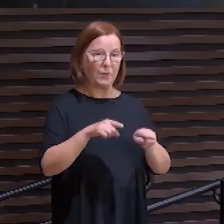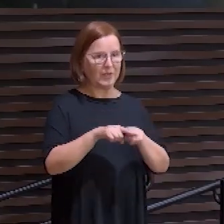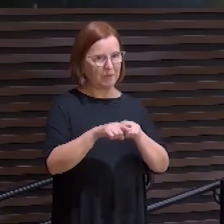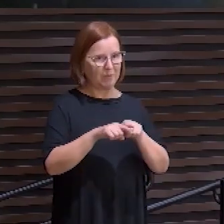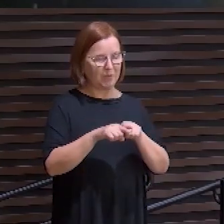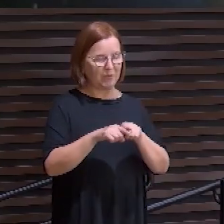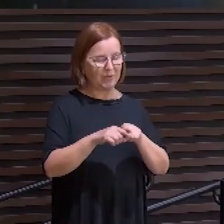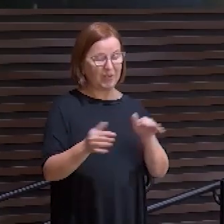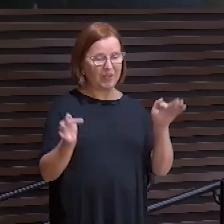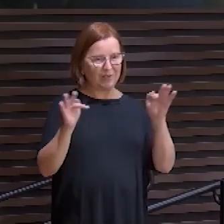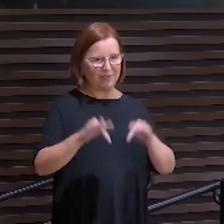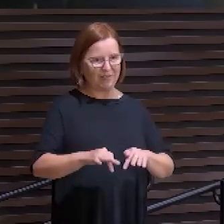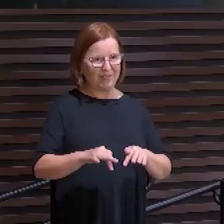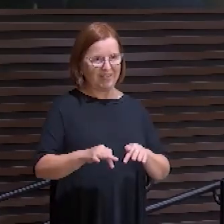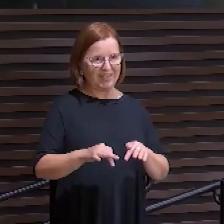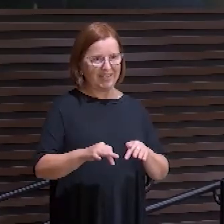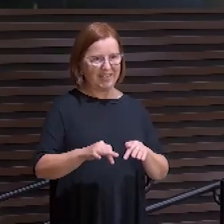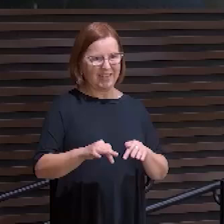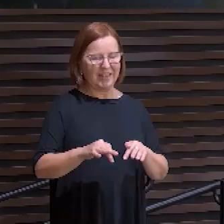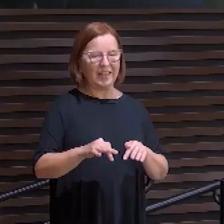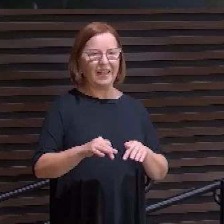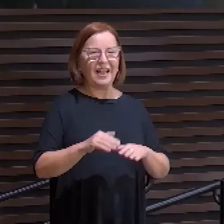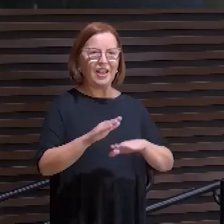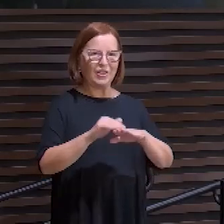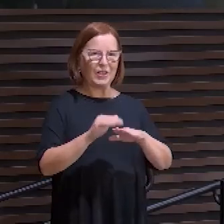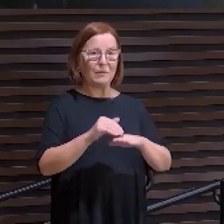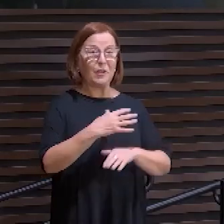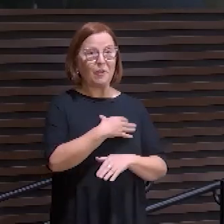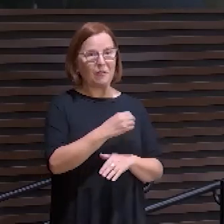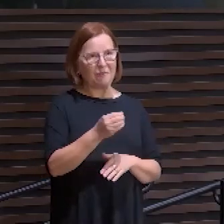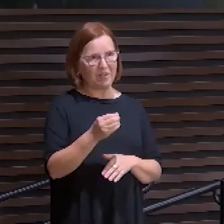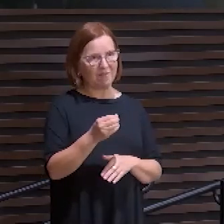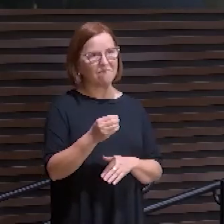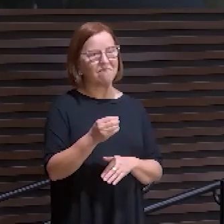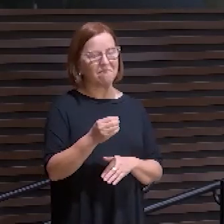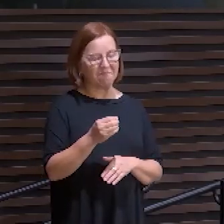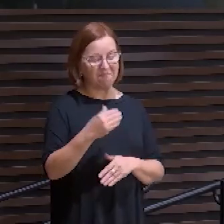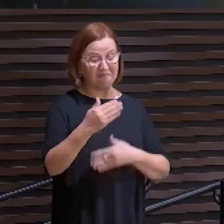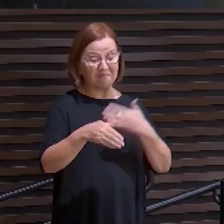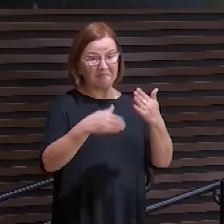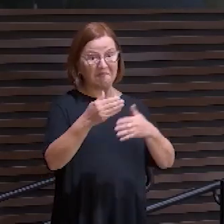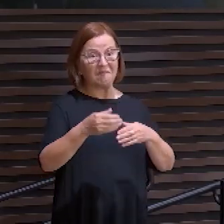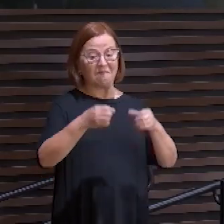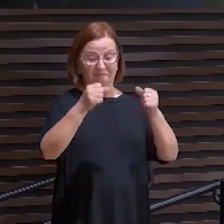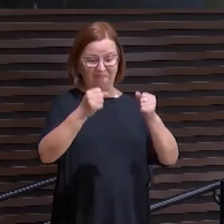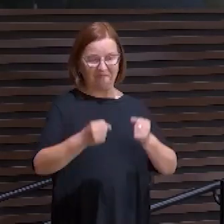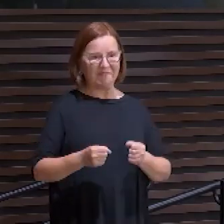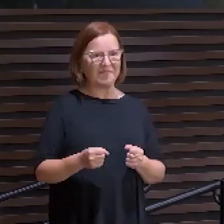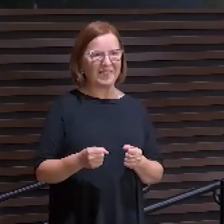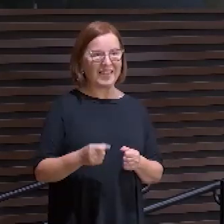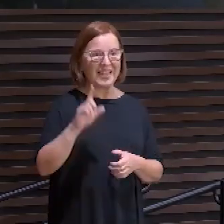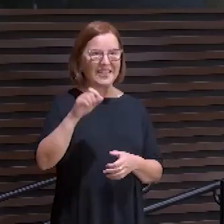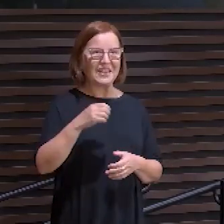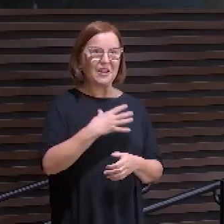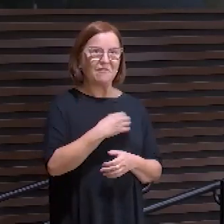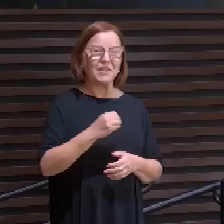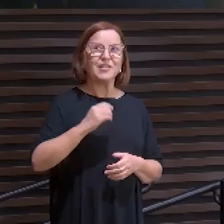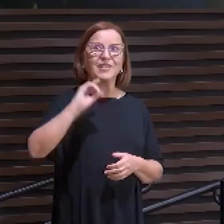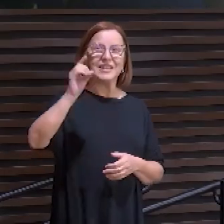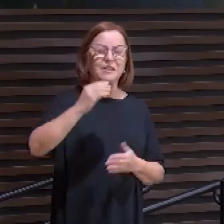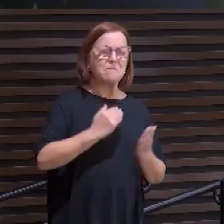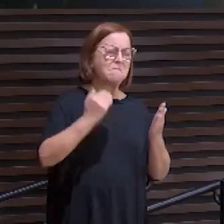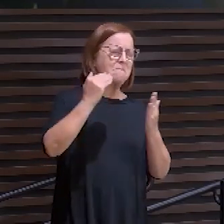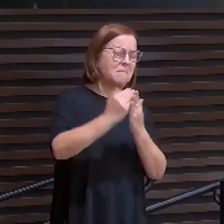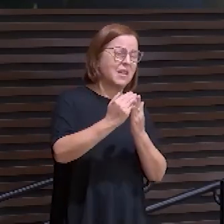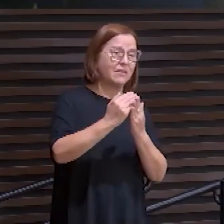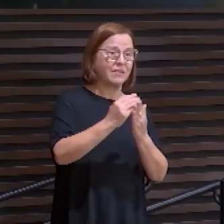E finalmente ele chamou de filhos. Essa evolução é tremenda. Ser filho de Deus é o máximo que